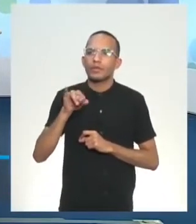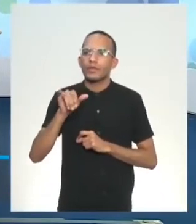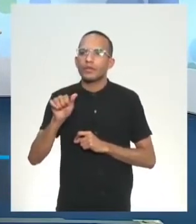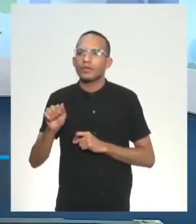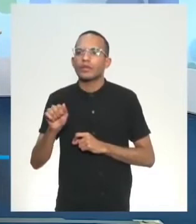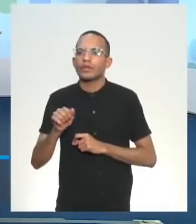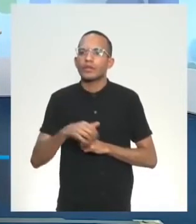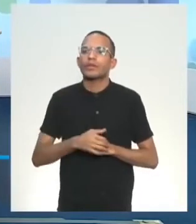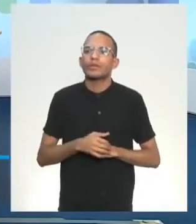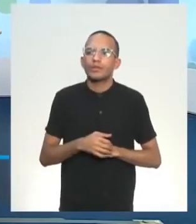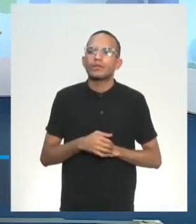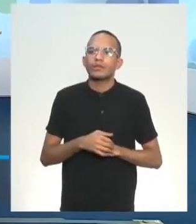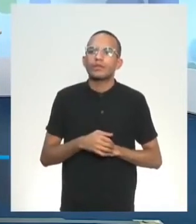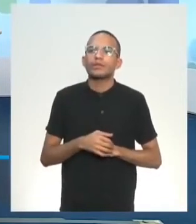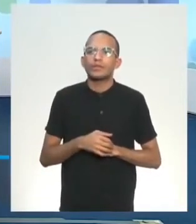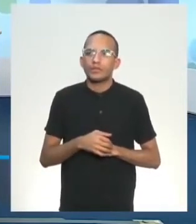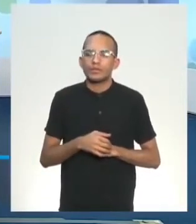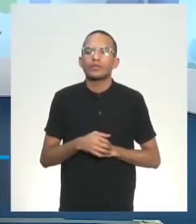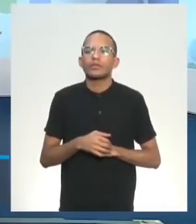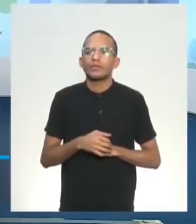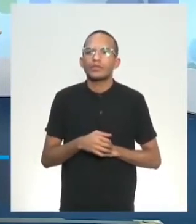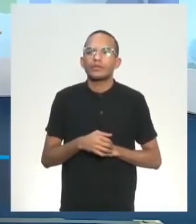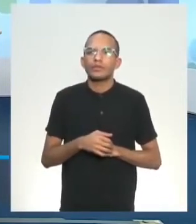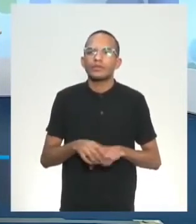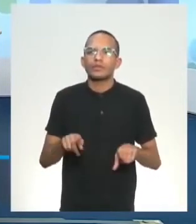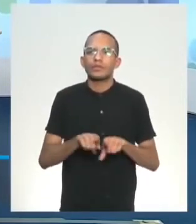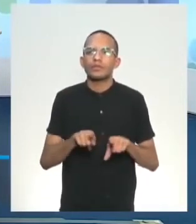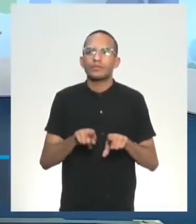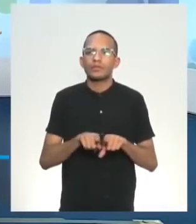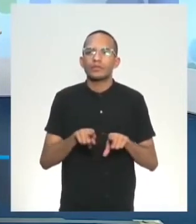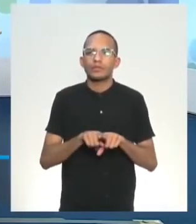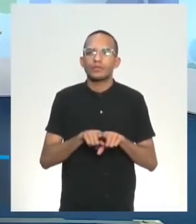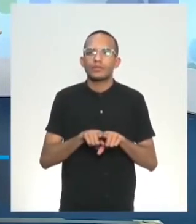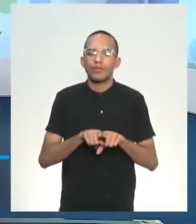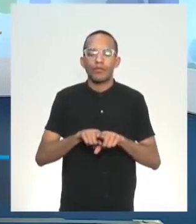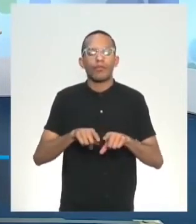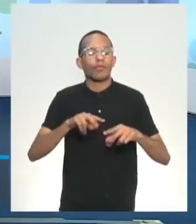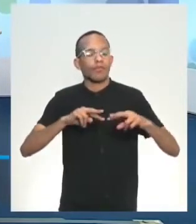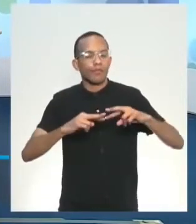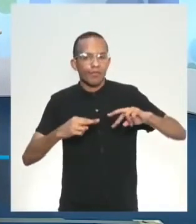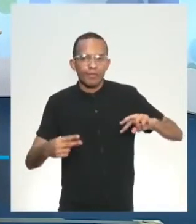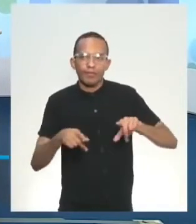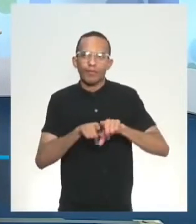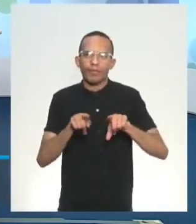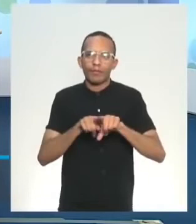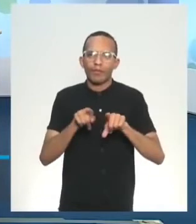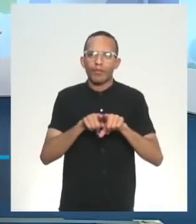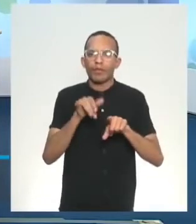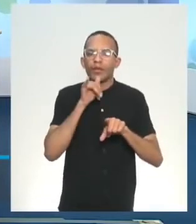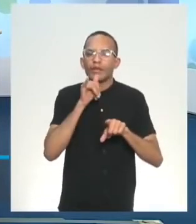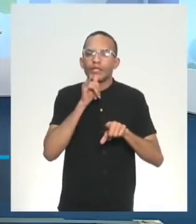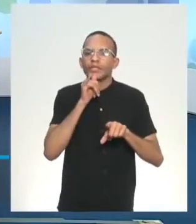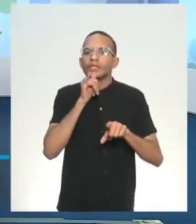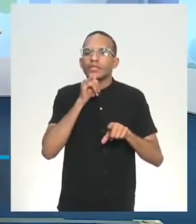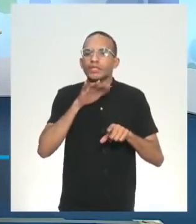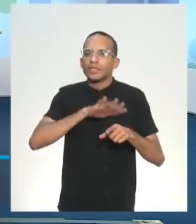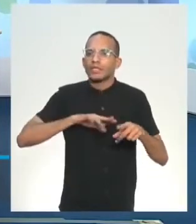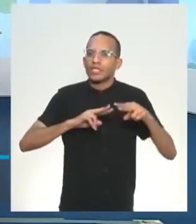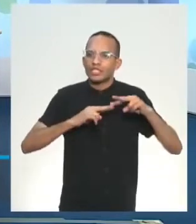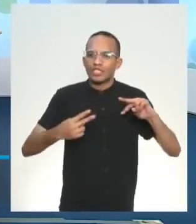Conclusão. Os principais fatores biológicos encontrados foram genéticos. Baixa expressão do gene